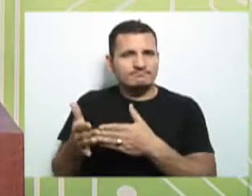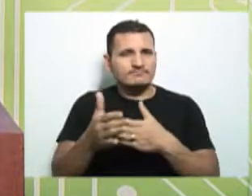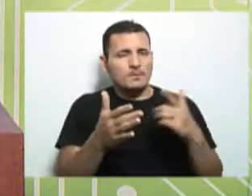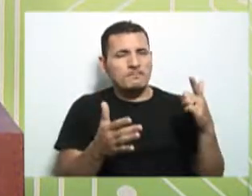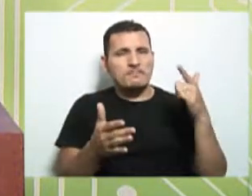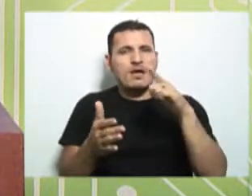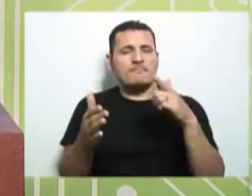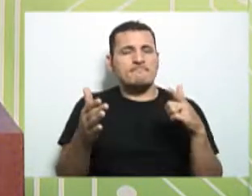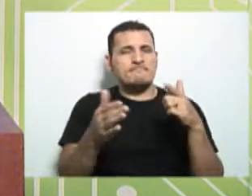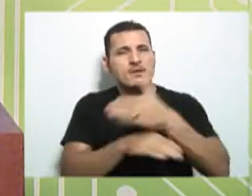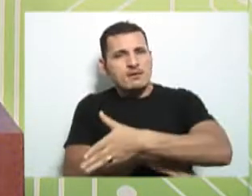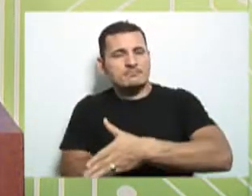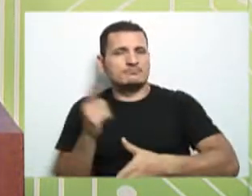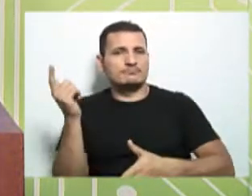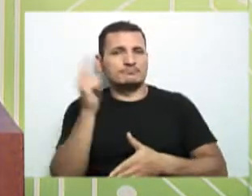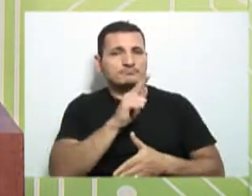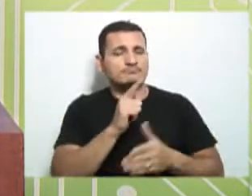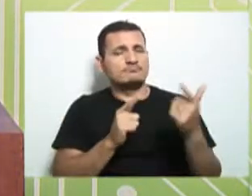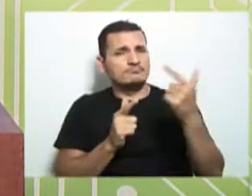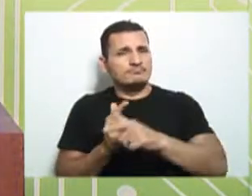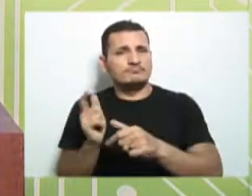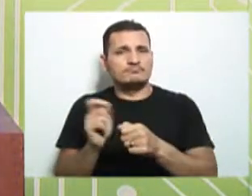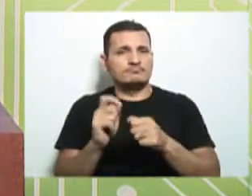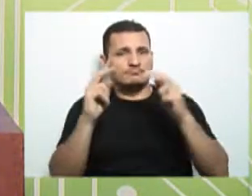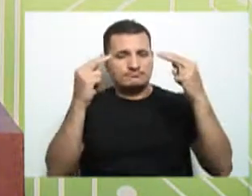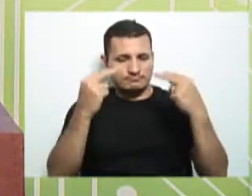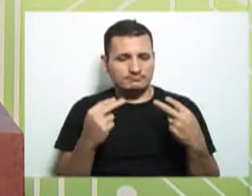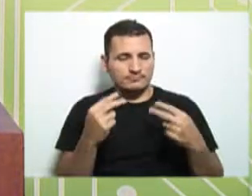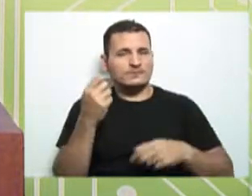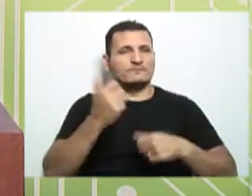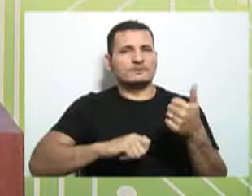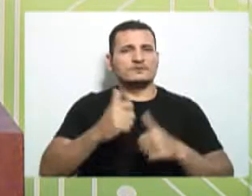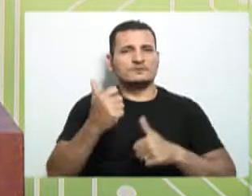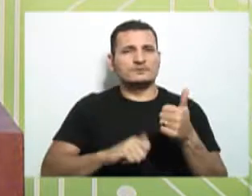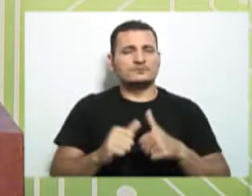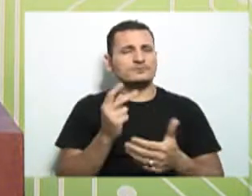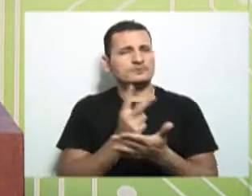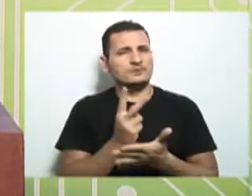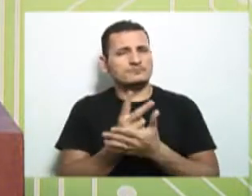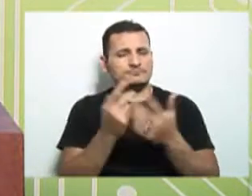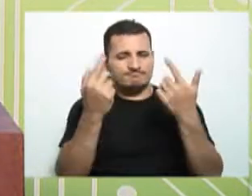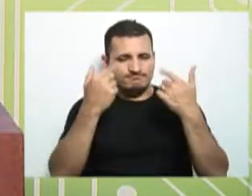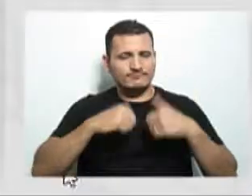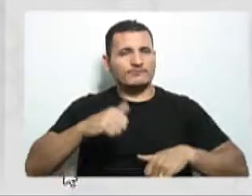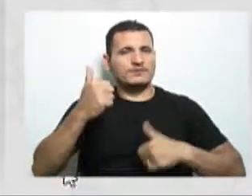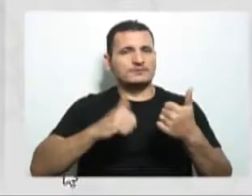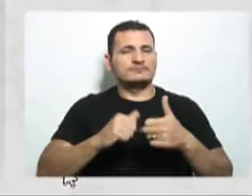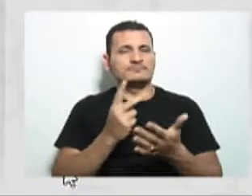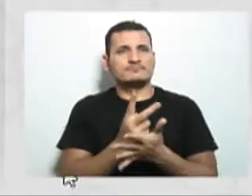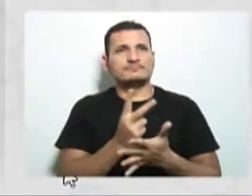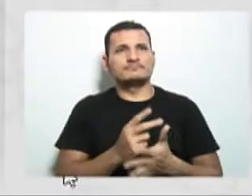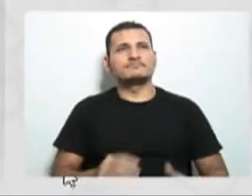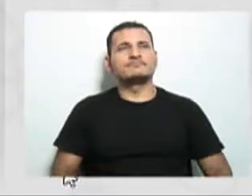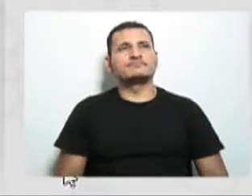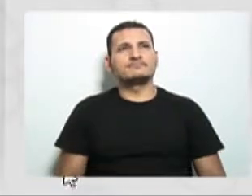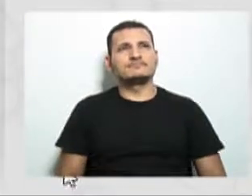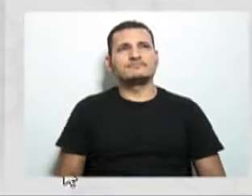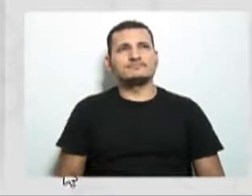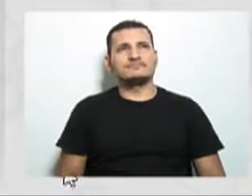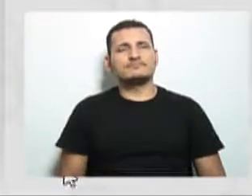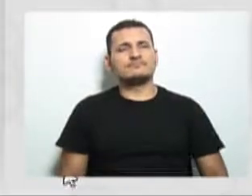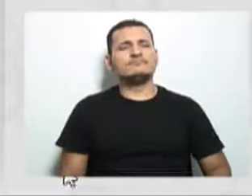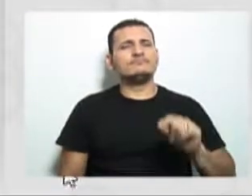tentar crescer. E de novo, faça a avaliação e sempre se avalie, beleza? Vamos lá então, continuando.